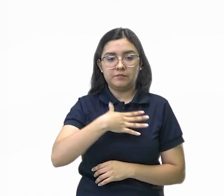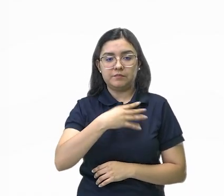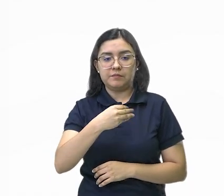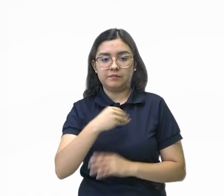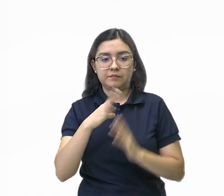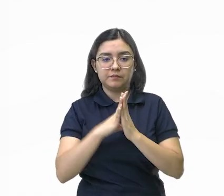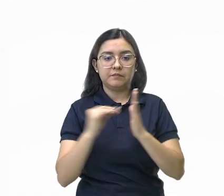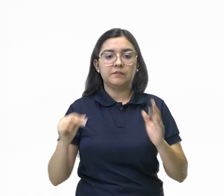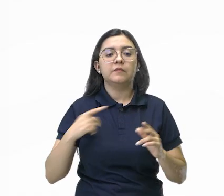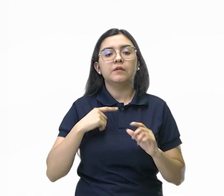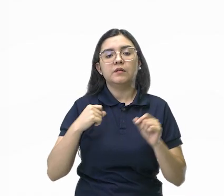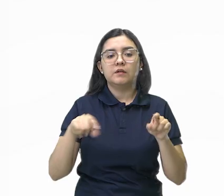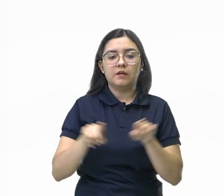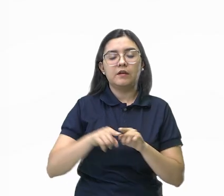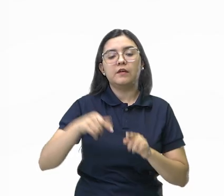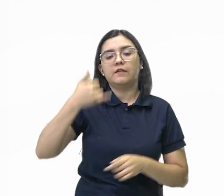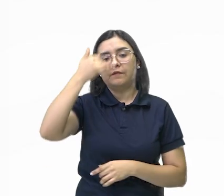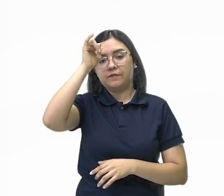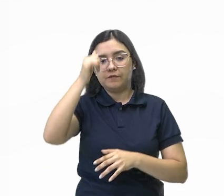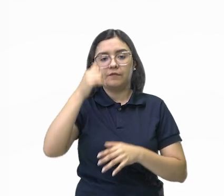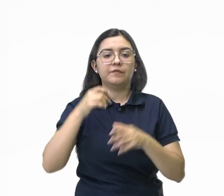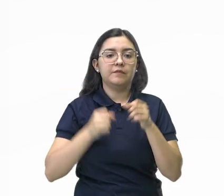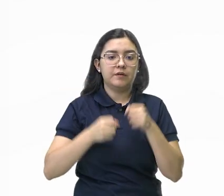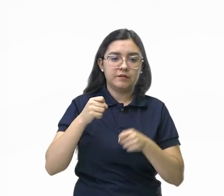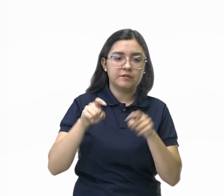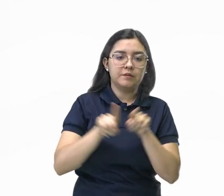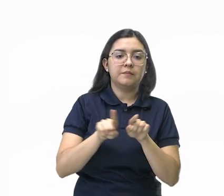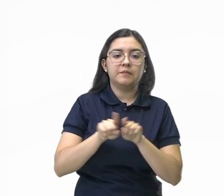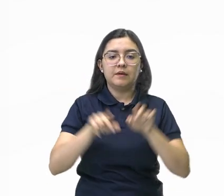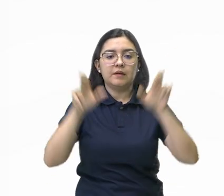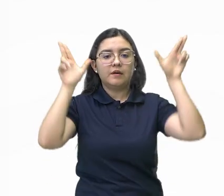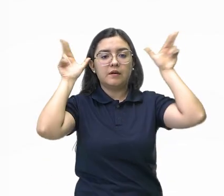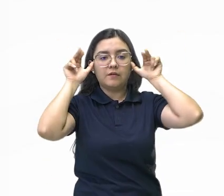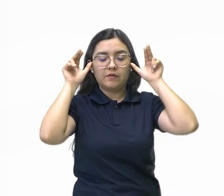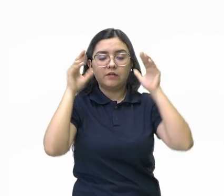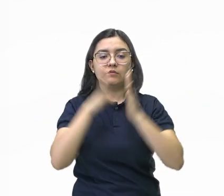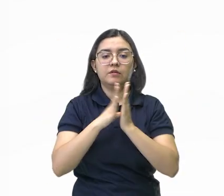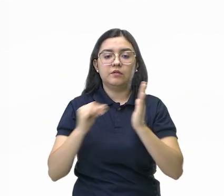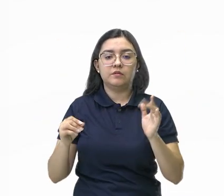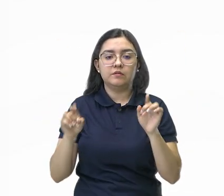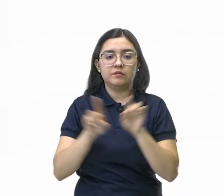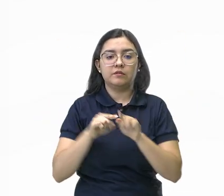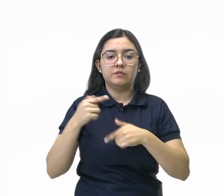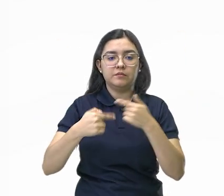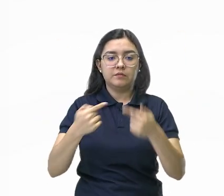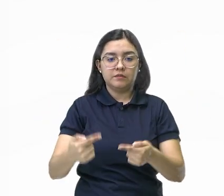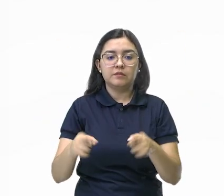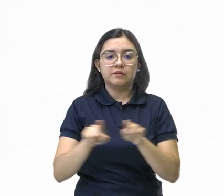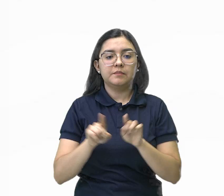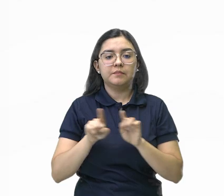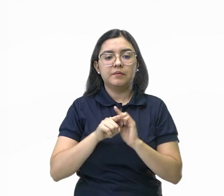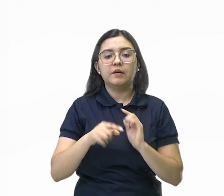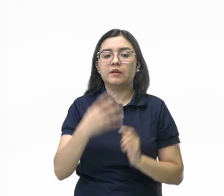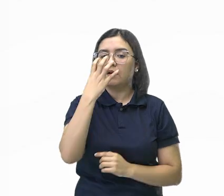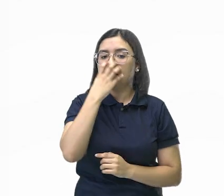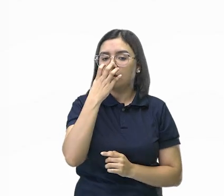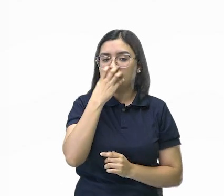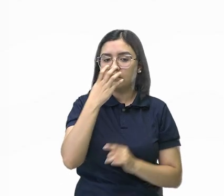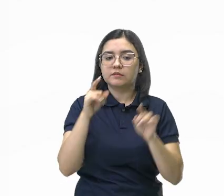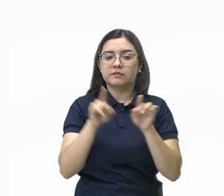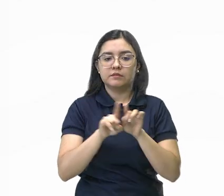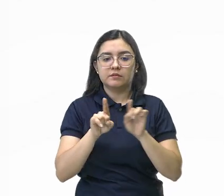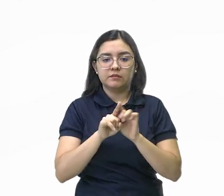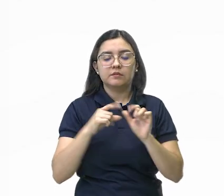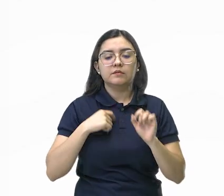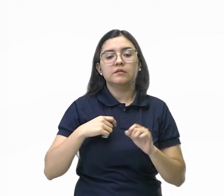temos aí as vacas e cavalos clonados para a reprodução de animais, nós temos cães clonados, né, um exemplo aí